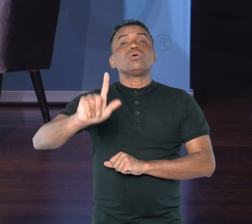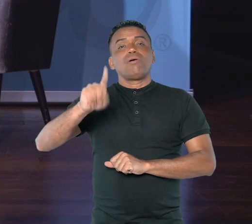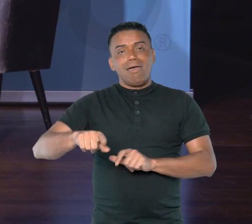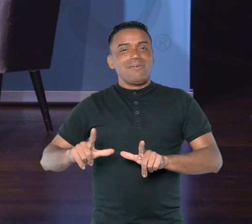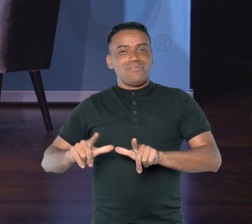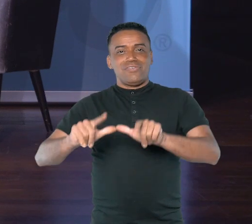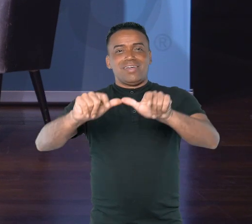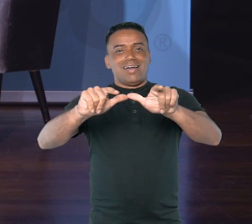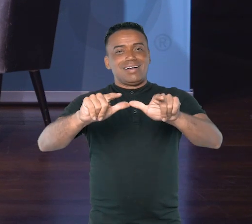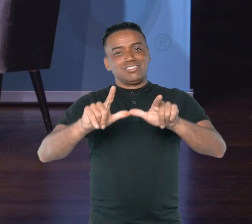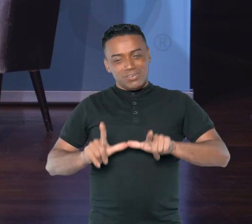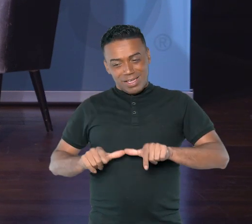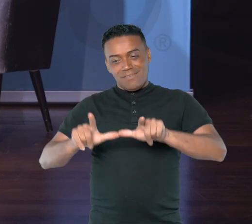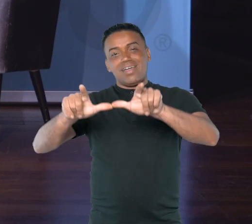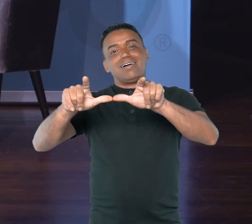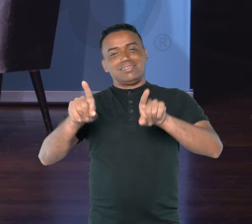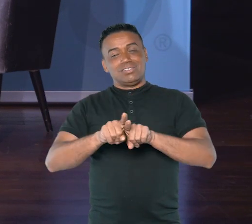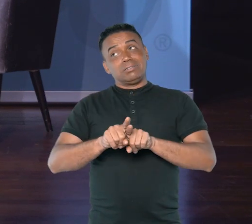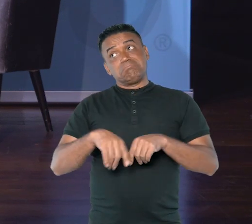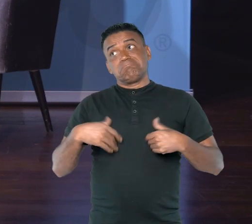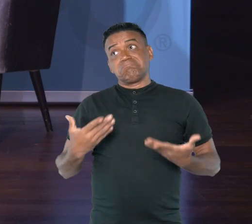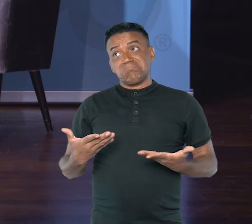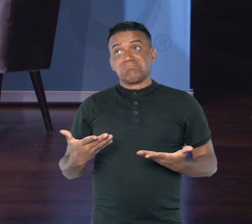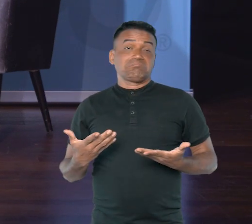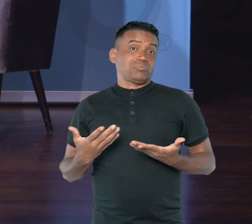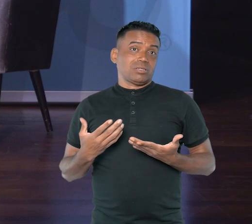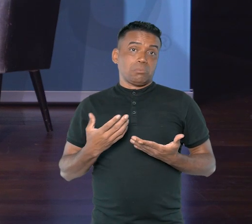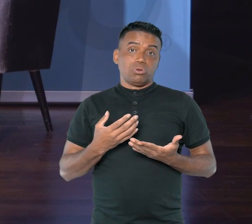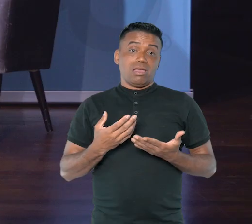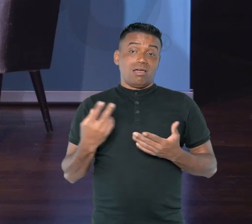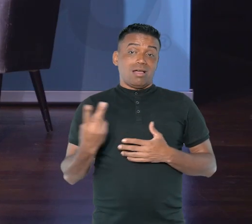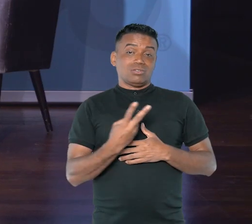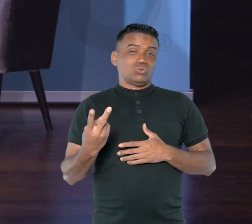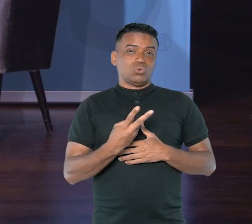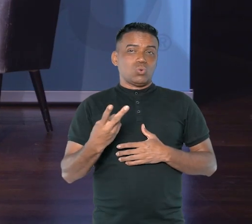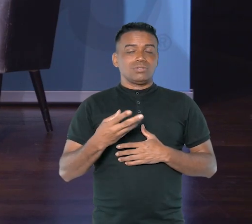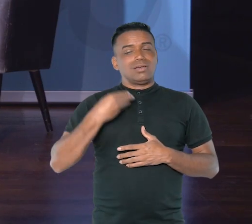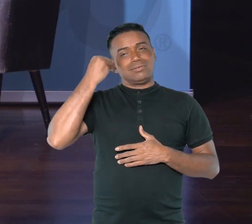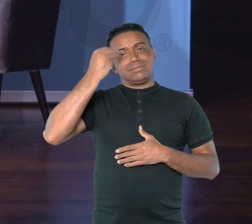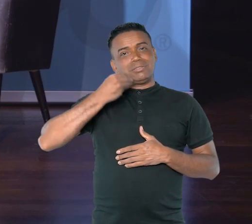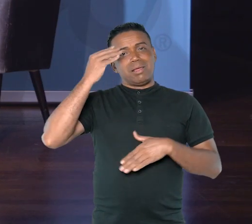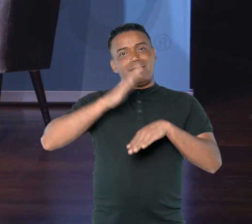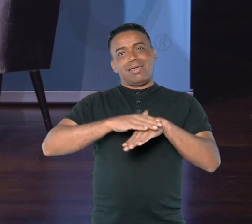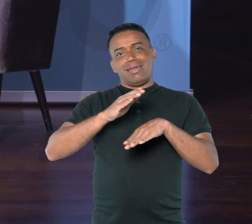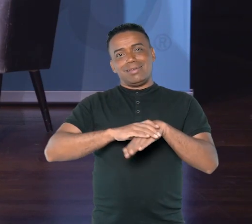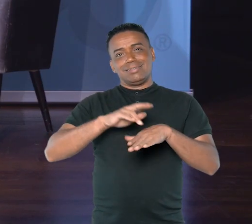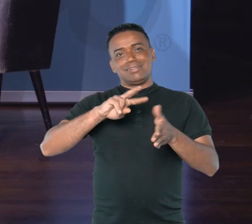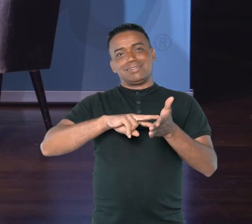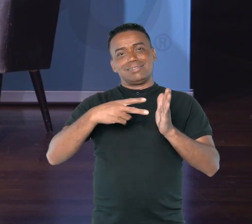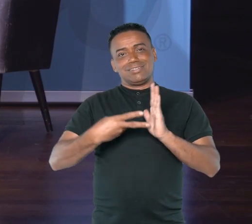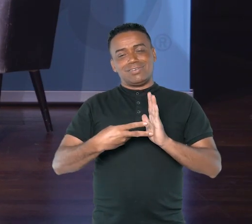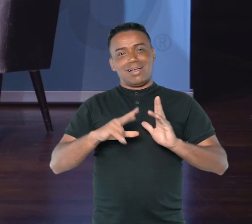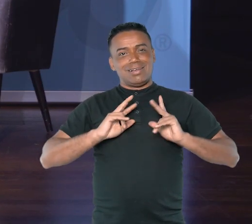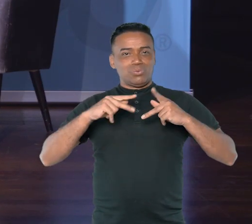né? E também porque no final das contas, eu acho que ambas são sobre a experiência humana. E eu acho